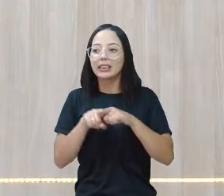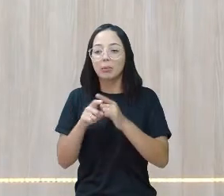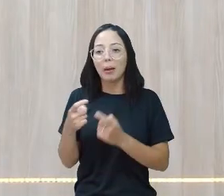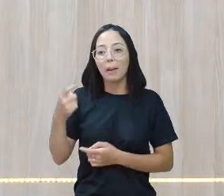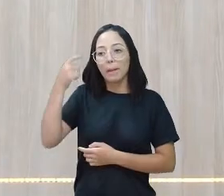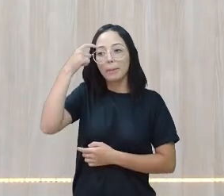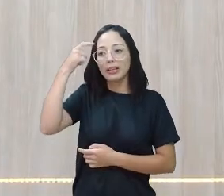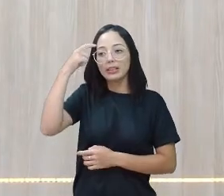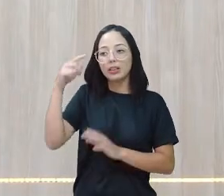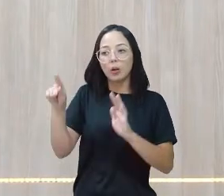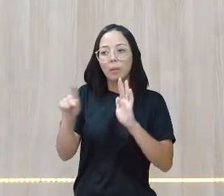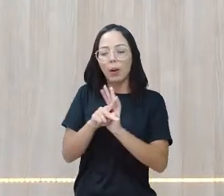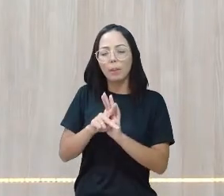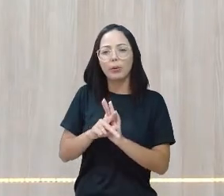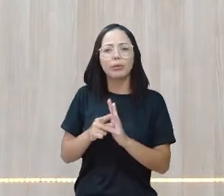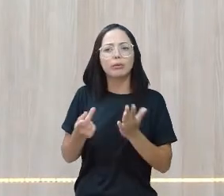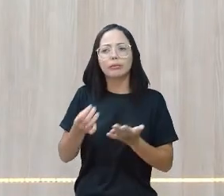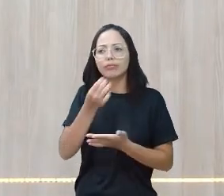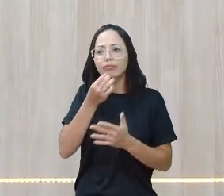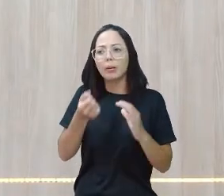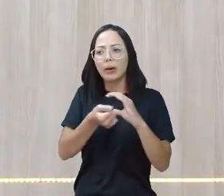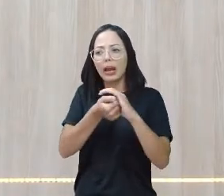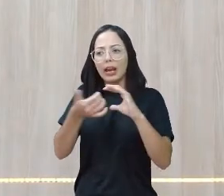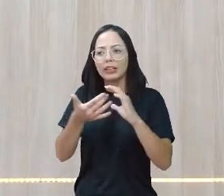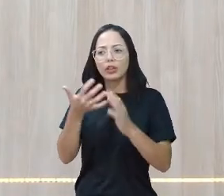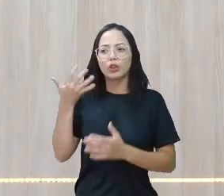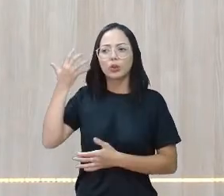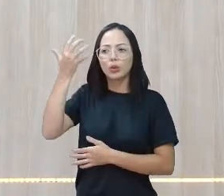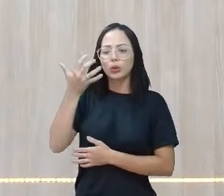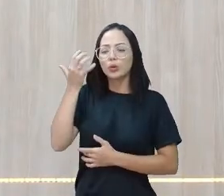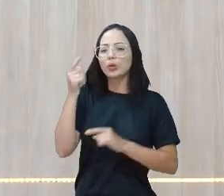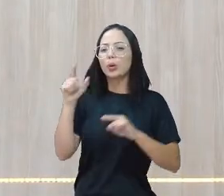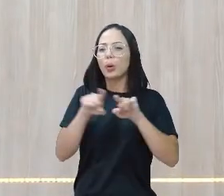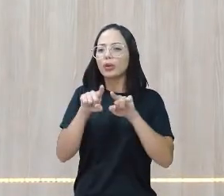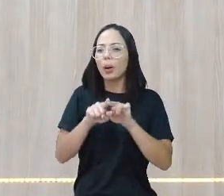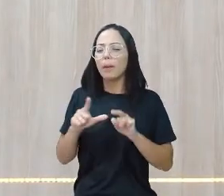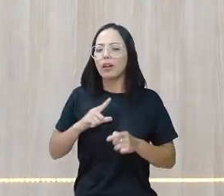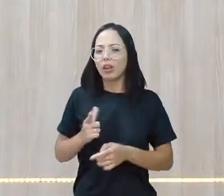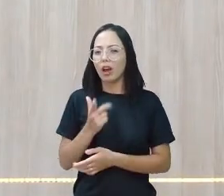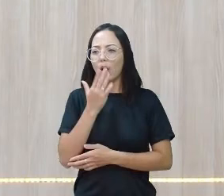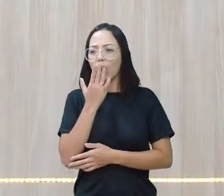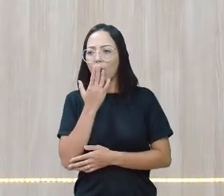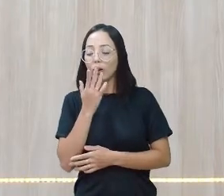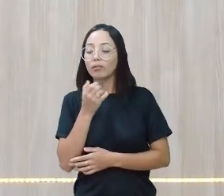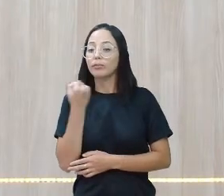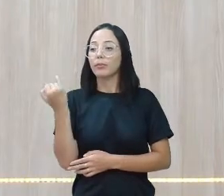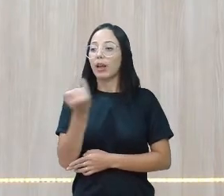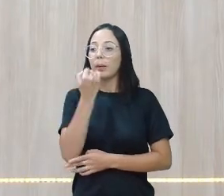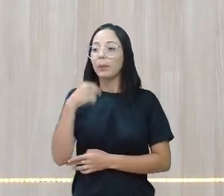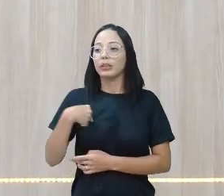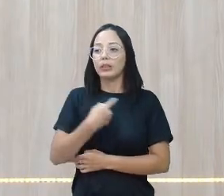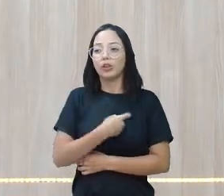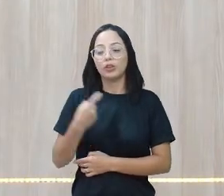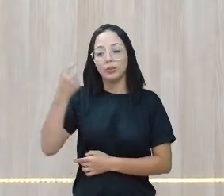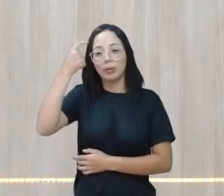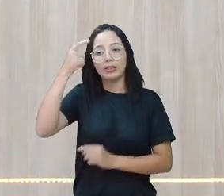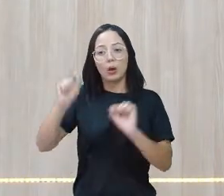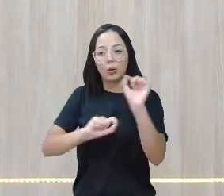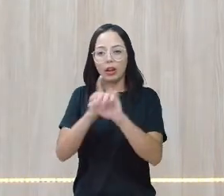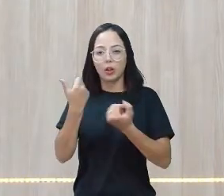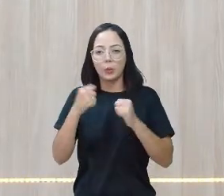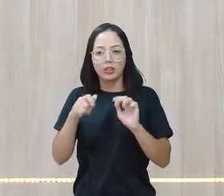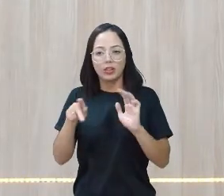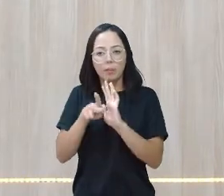aí na sinestesia, será que essas características do som, elas também têm uma cor? Gente, é importante a gente pensar que a pessoa não precisa